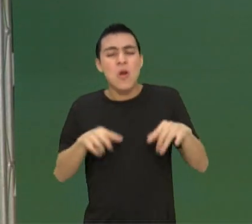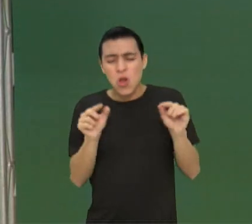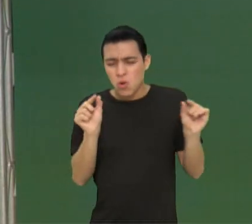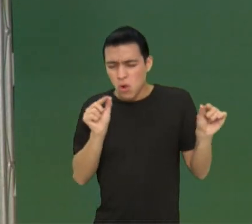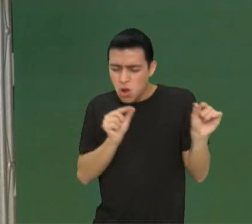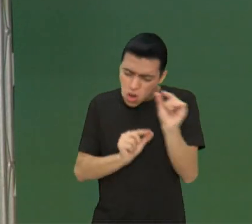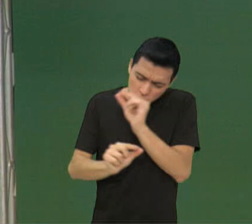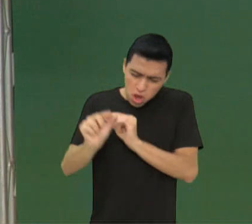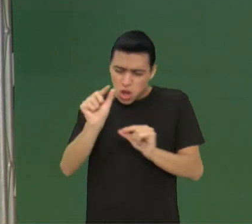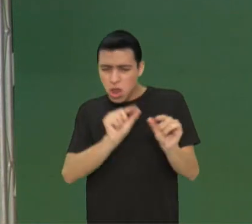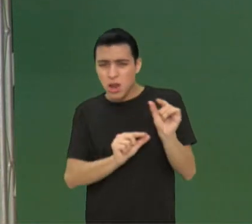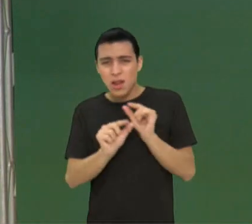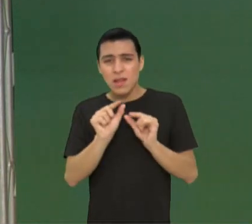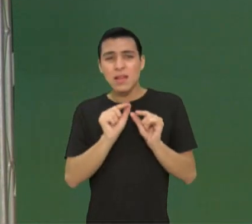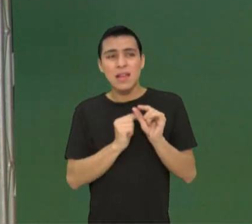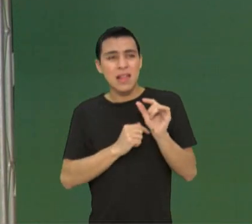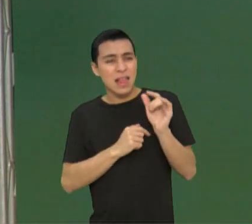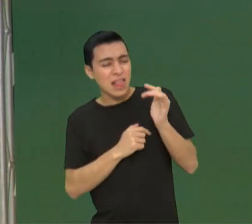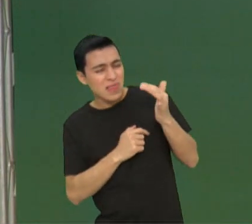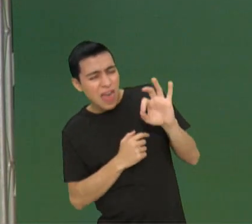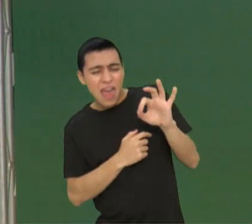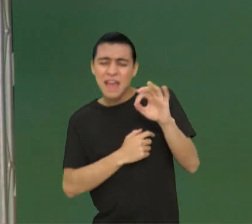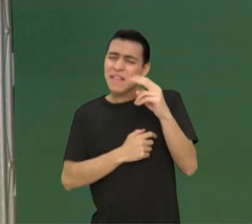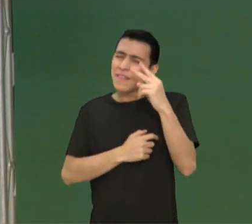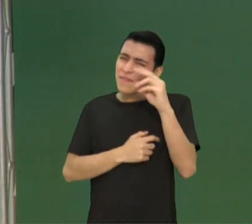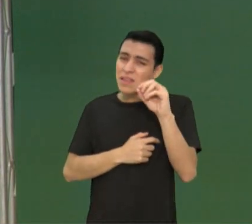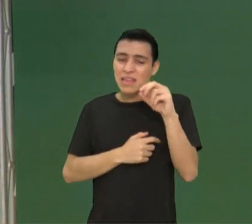aqui têm de 10 a 20 nanômetros de tamanho.